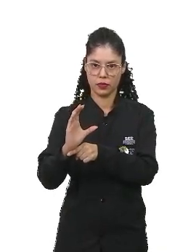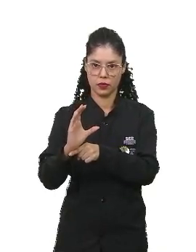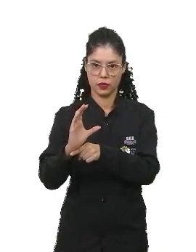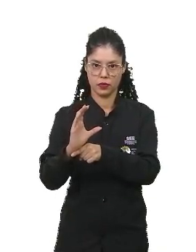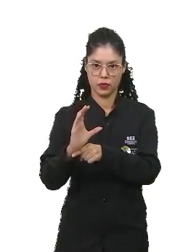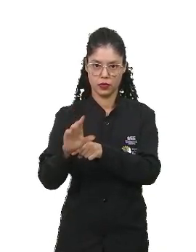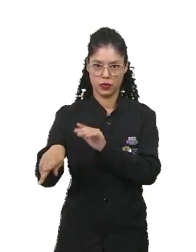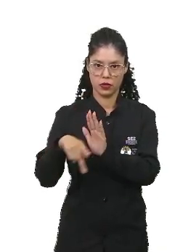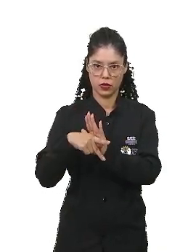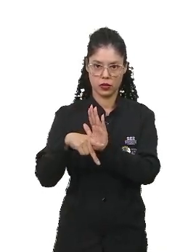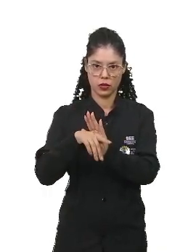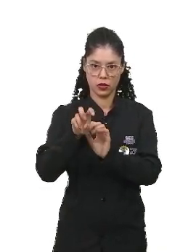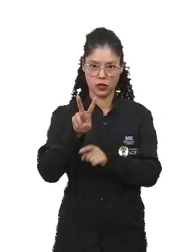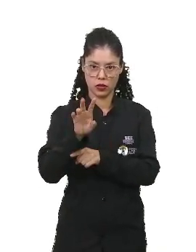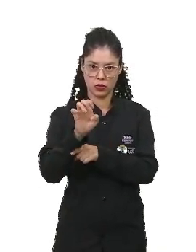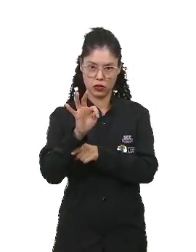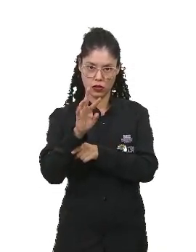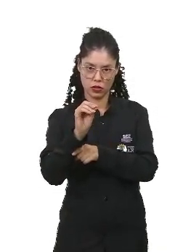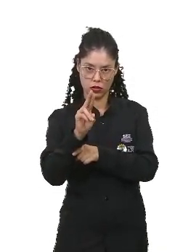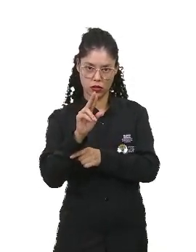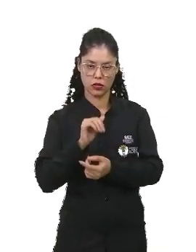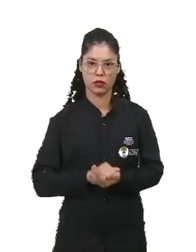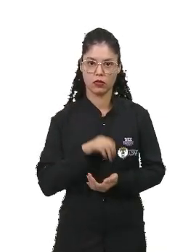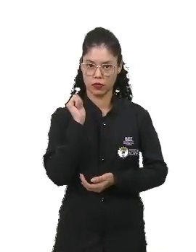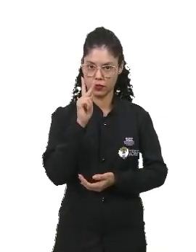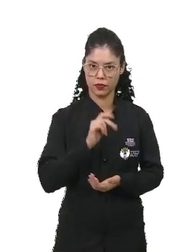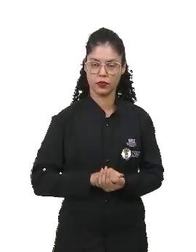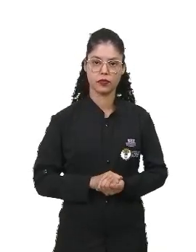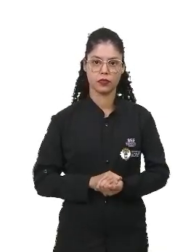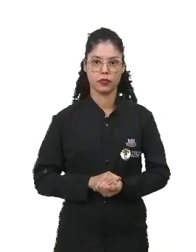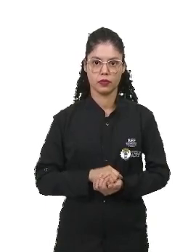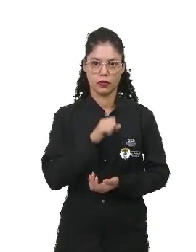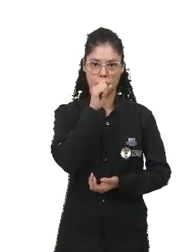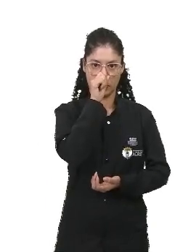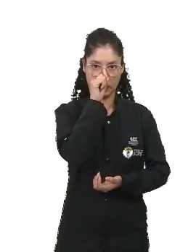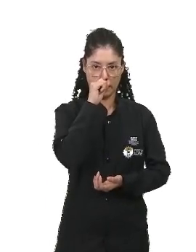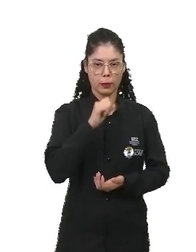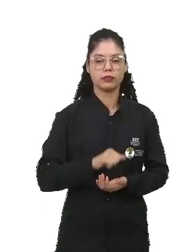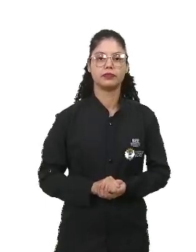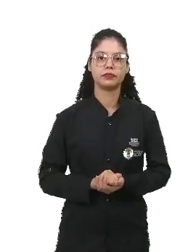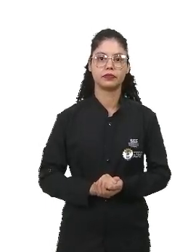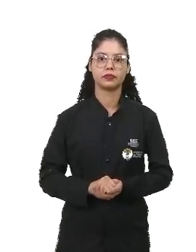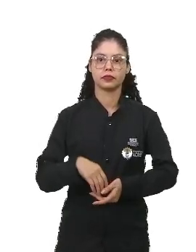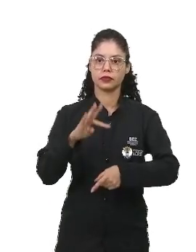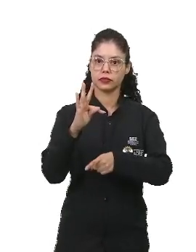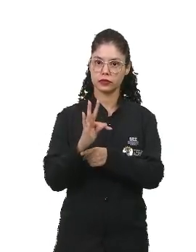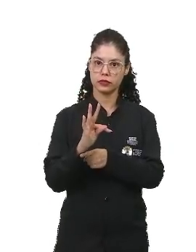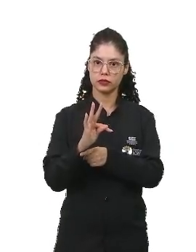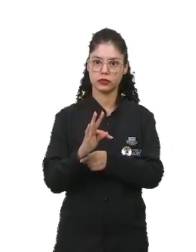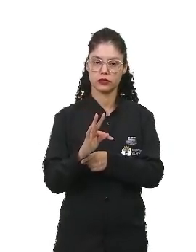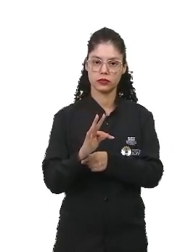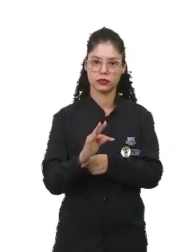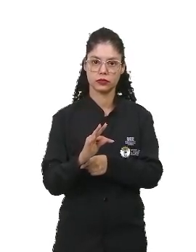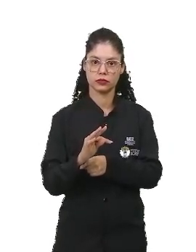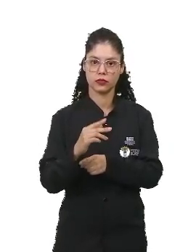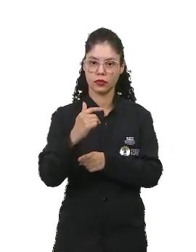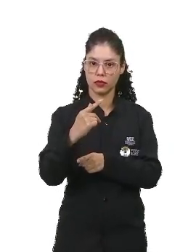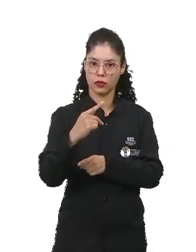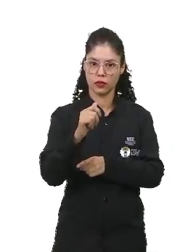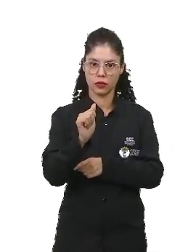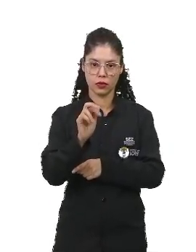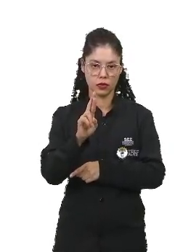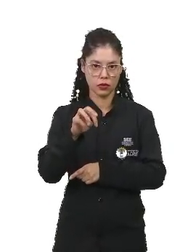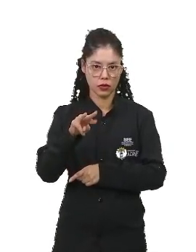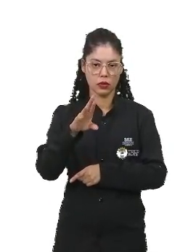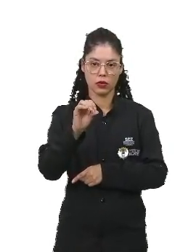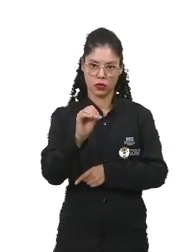as componentes do vetor diretor, ok? E o t é o parâmetro da reta. Então não é